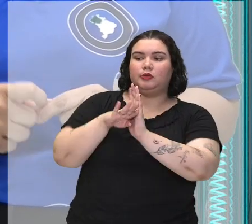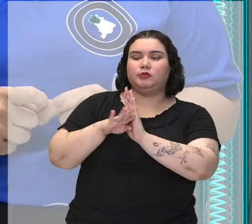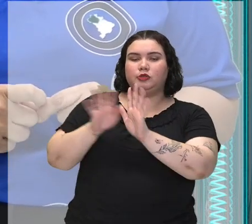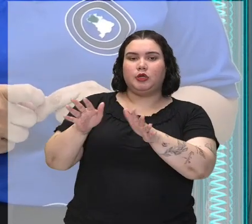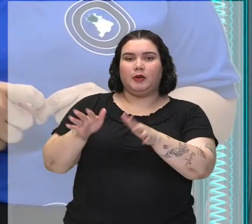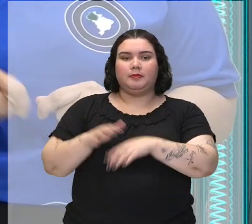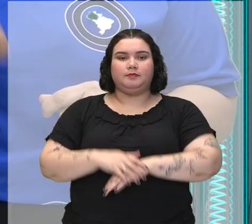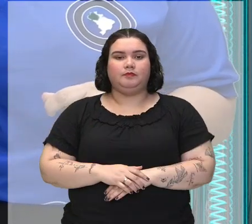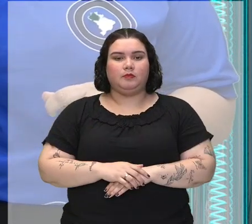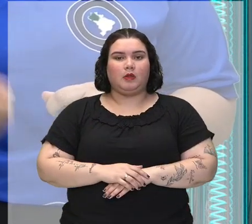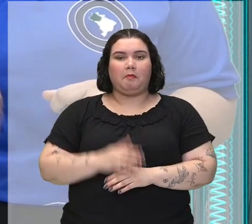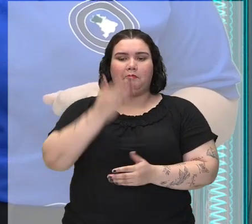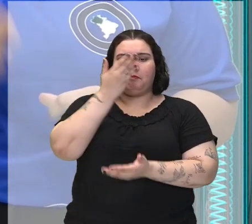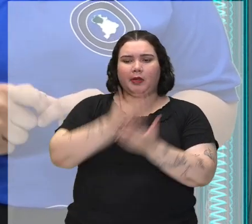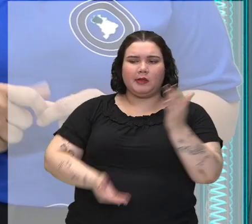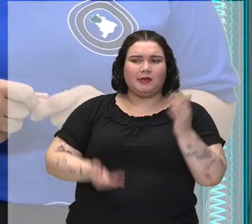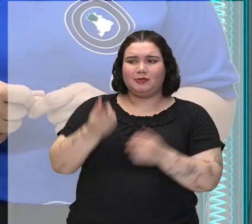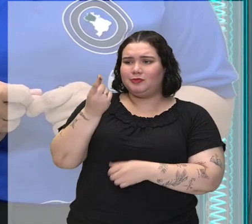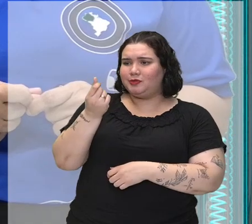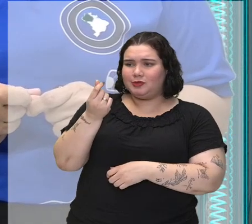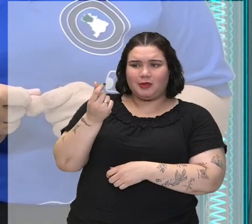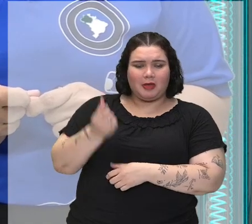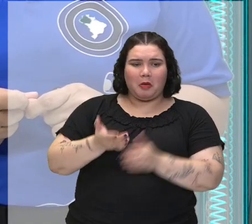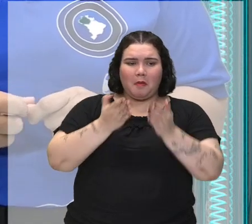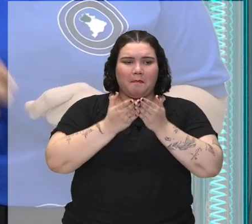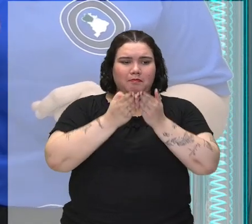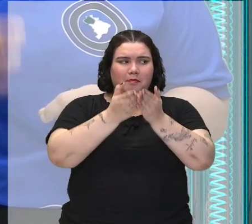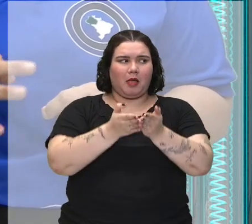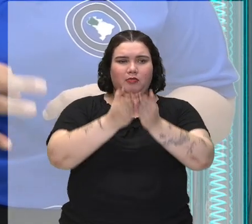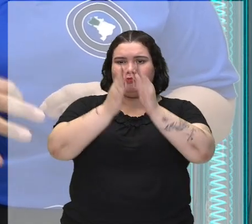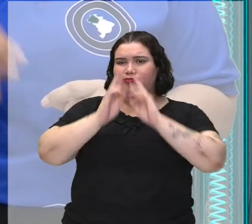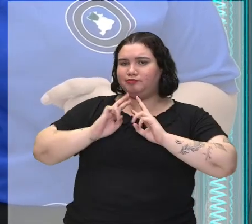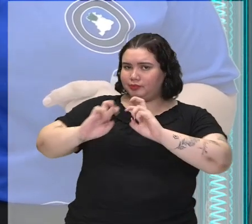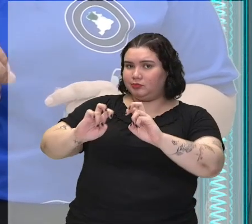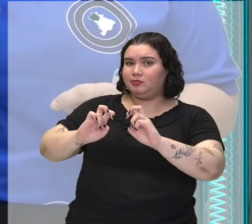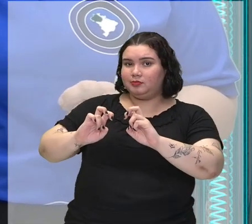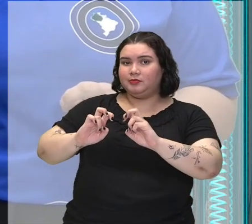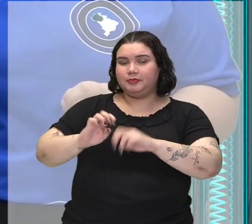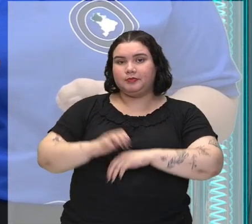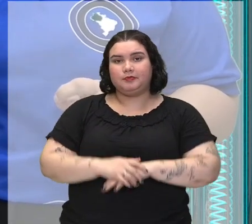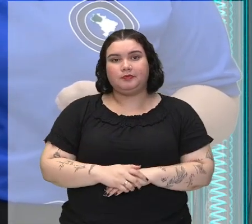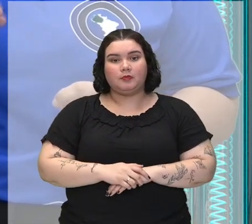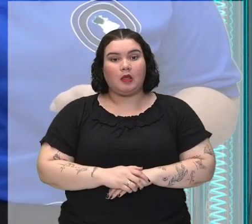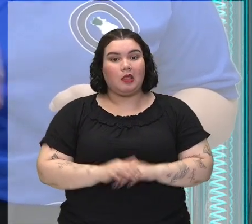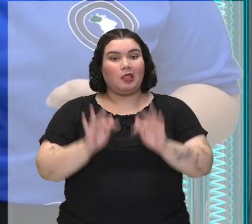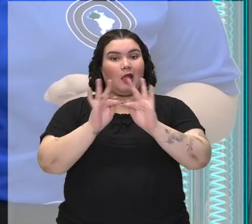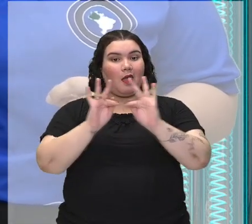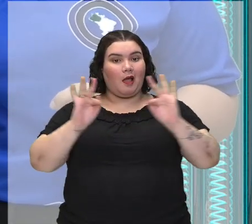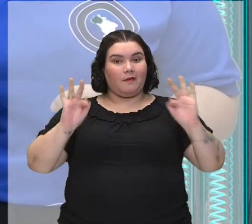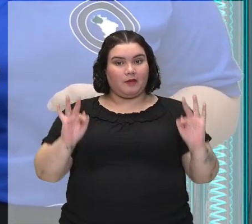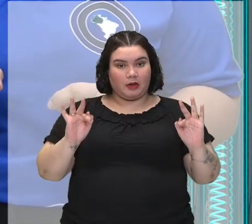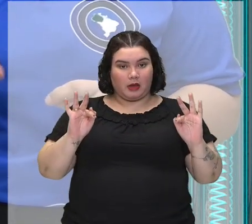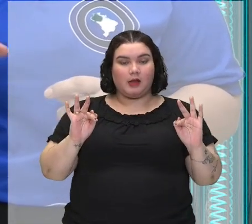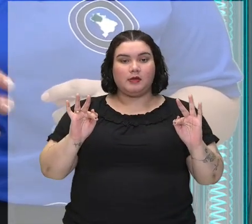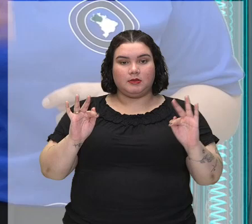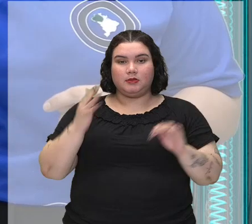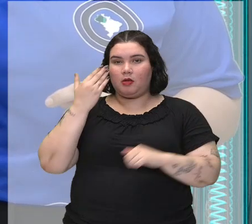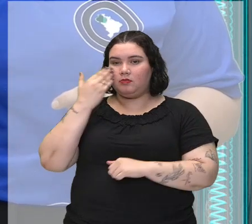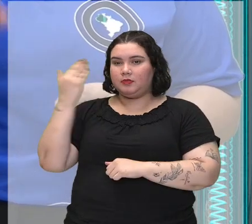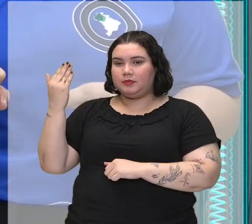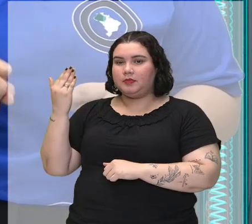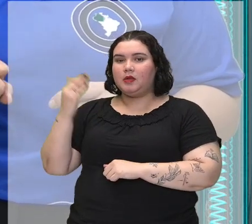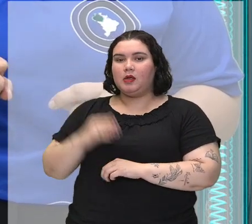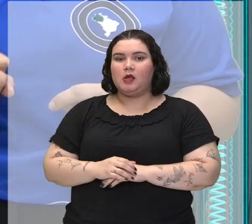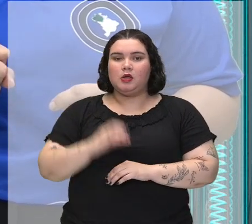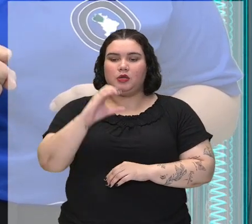meu dinheiro. Perdi meu barco. Turmas, na frase cheguei, mulher, tem-se